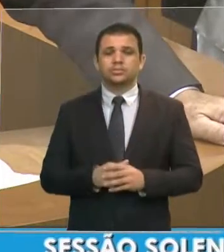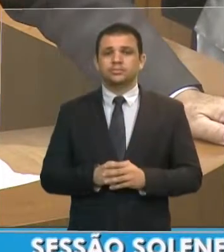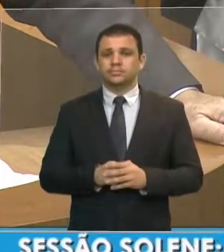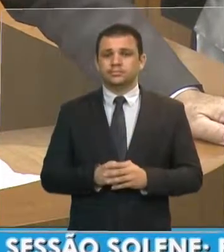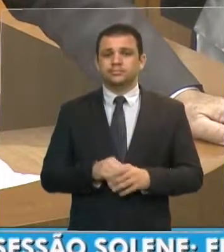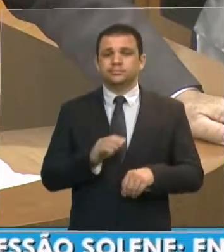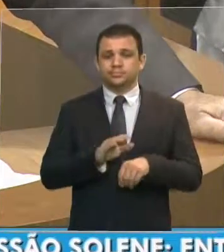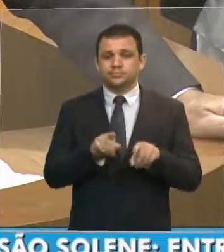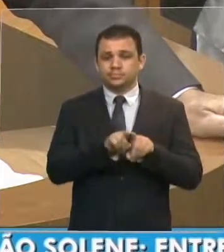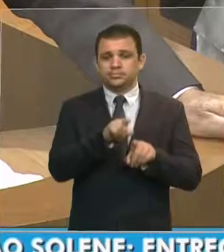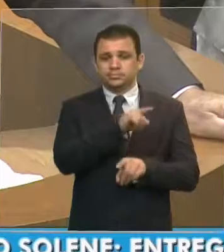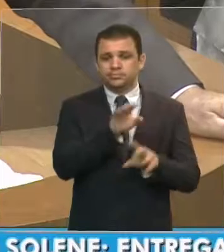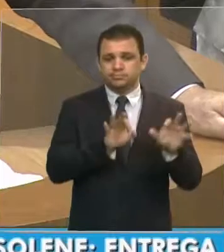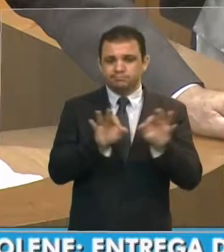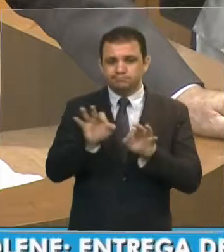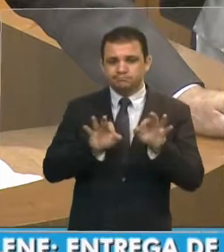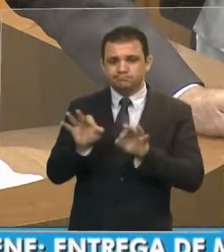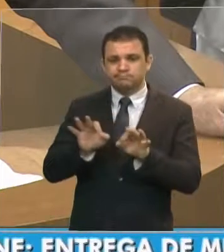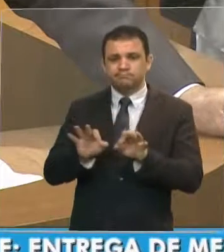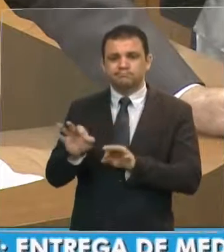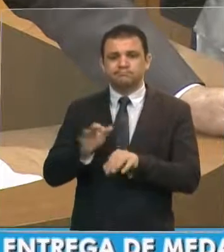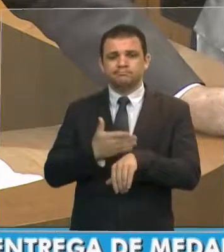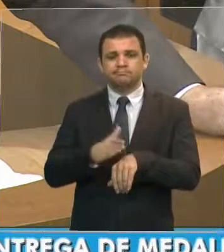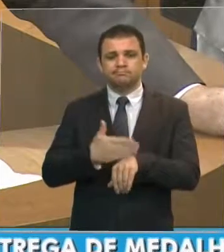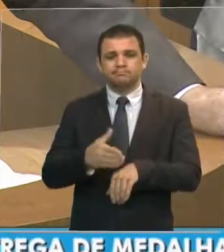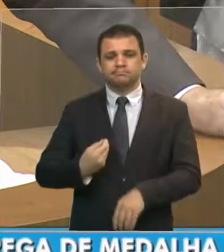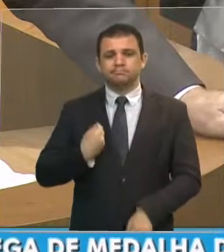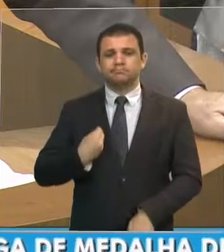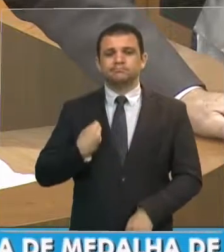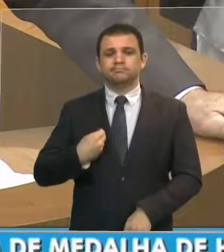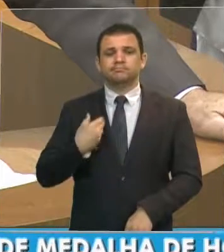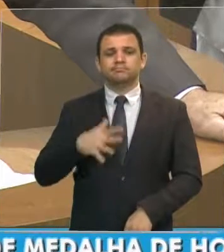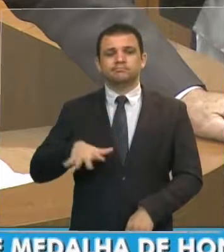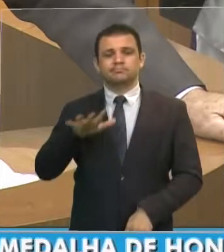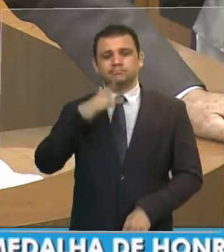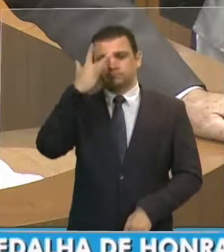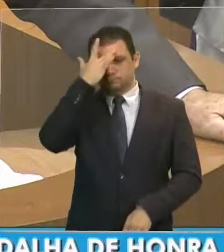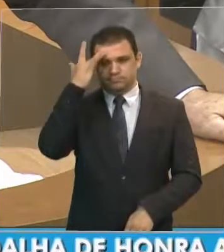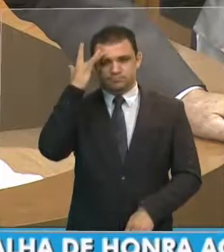um preparador de vidas.